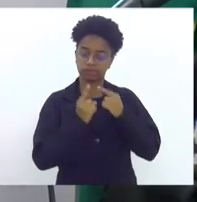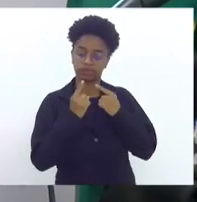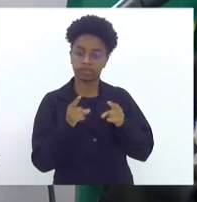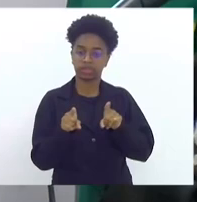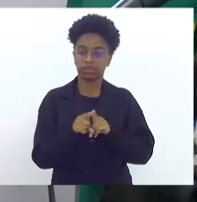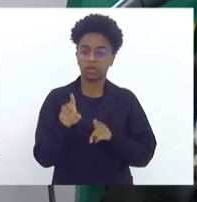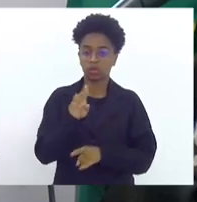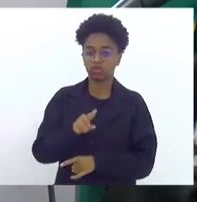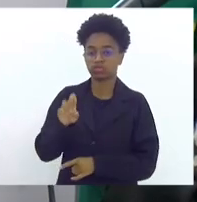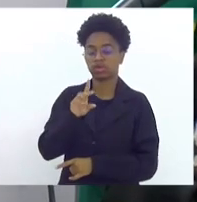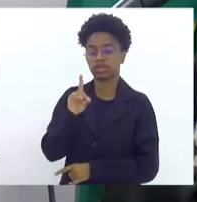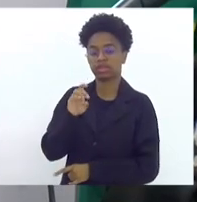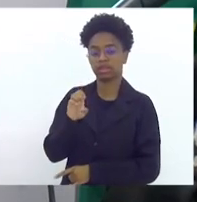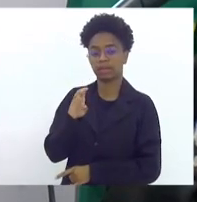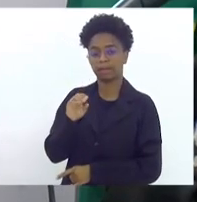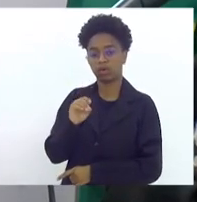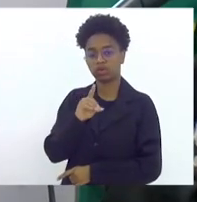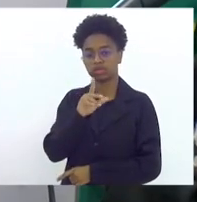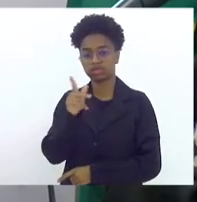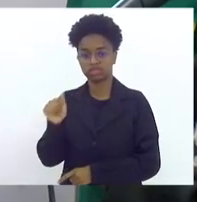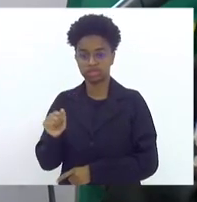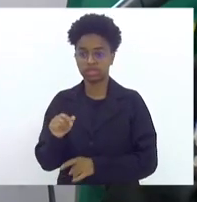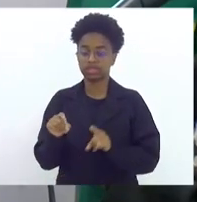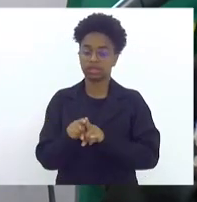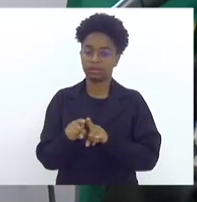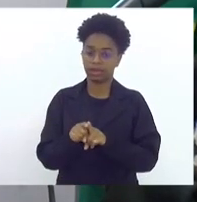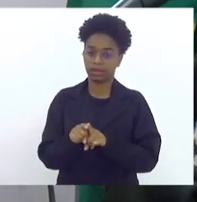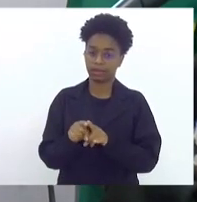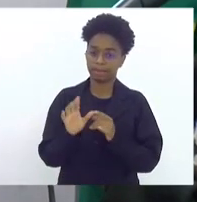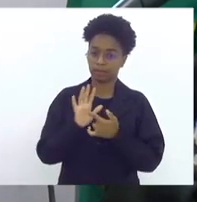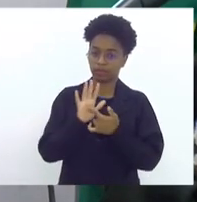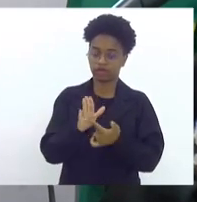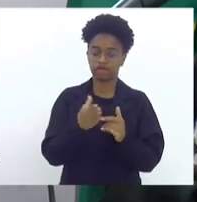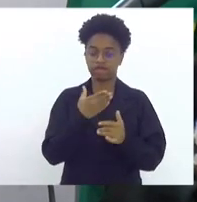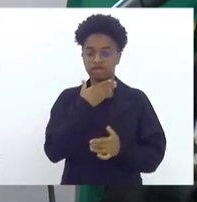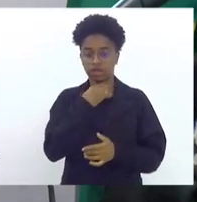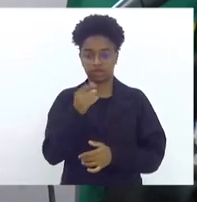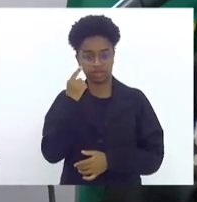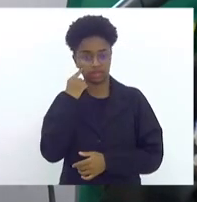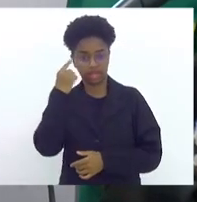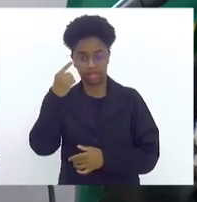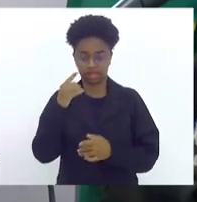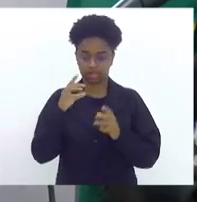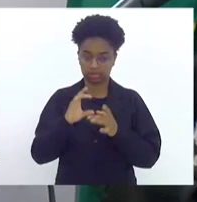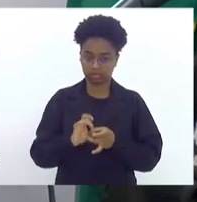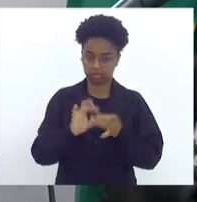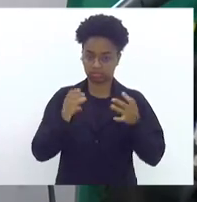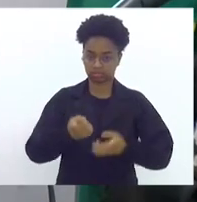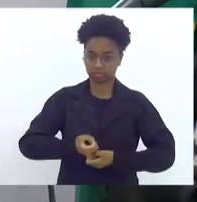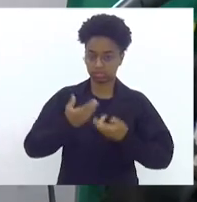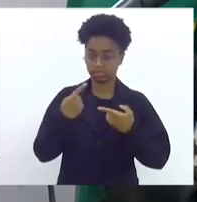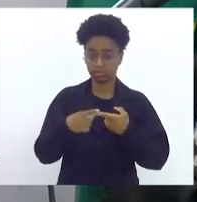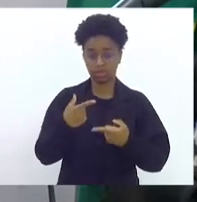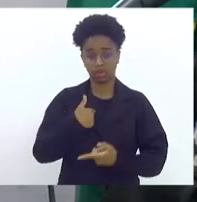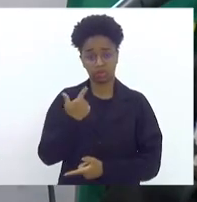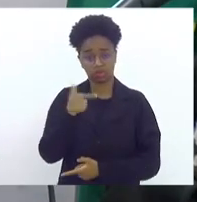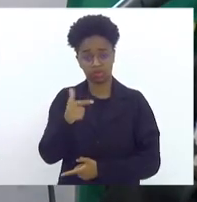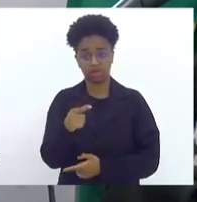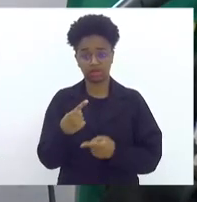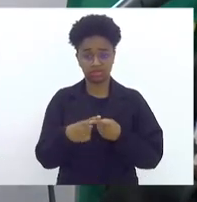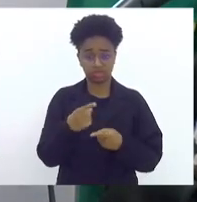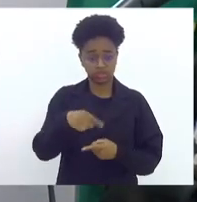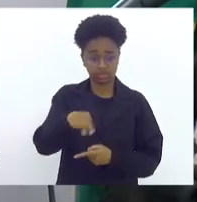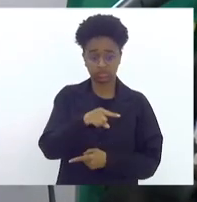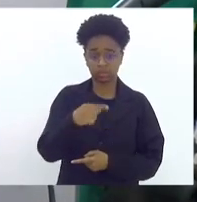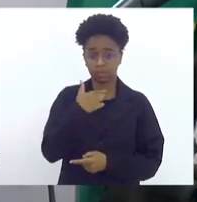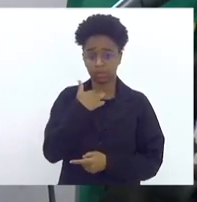deboche é o trecho que ela escolhe e ainda finaliza demonstrando sua falsa ideia de liberdade de expressão que eu não tive nenhuma a partir do momento que você não pode defender o que você